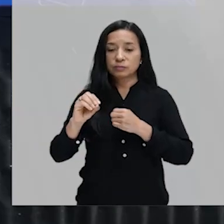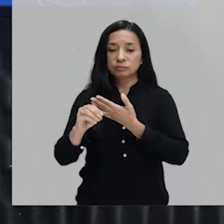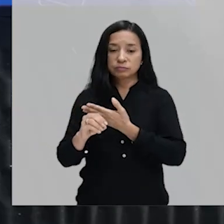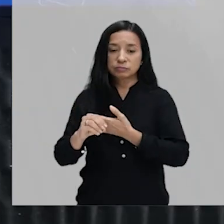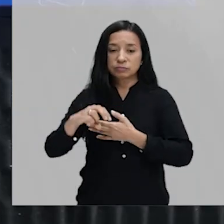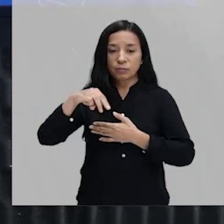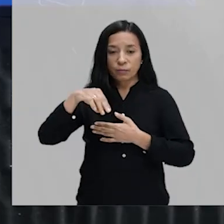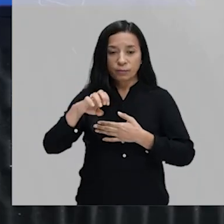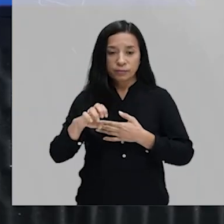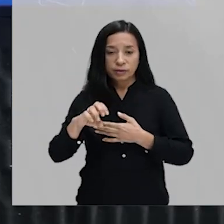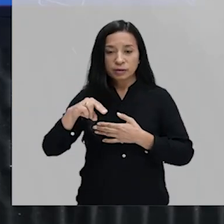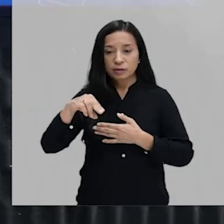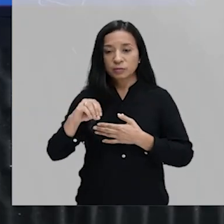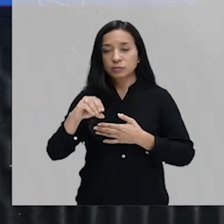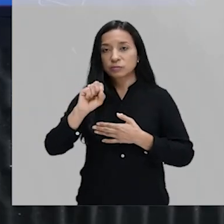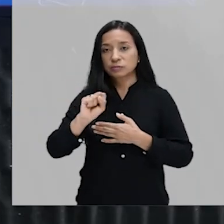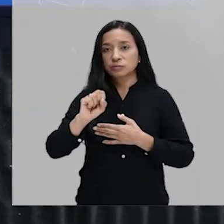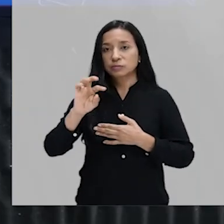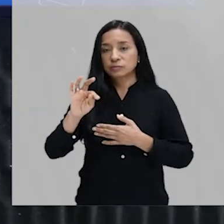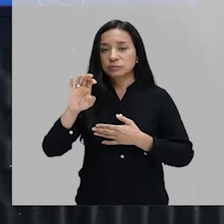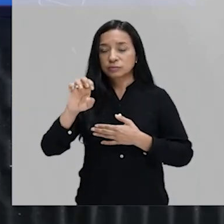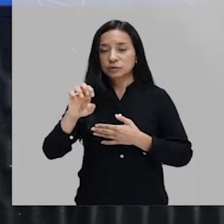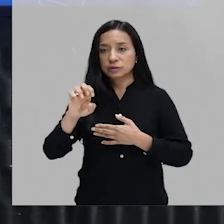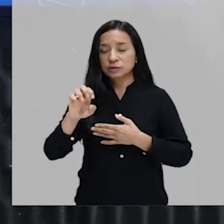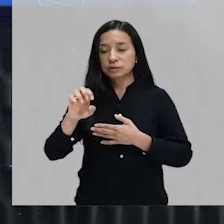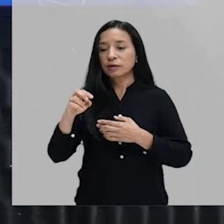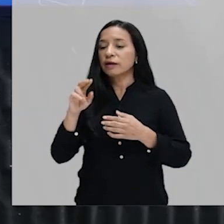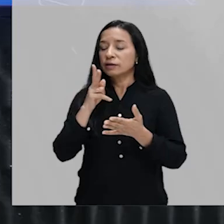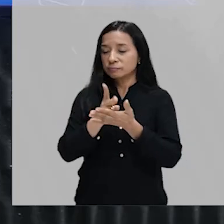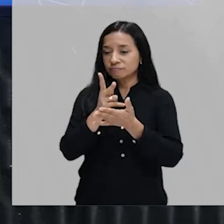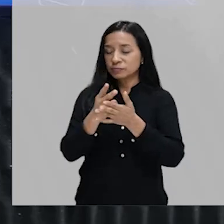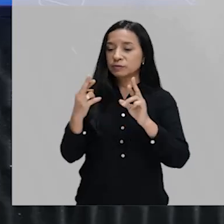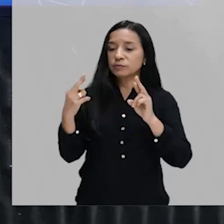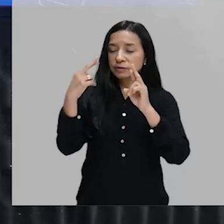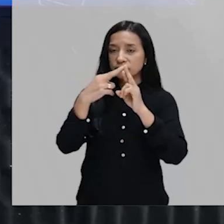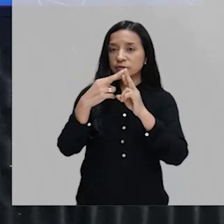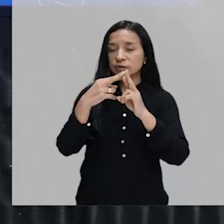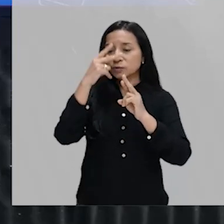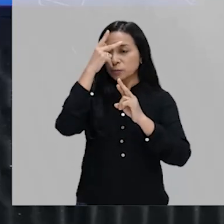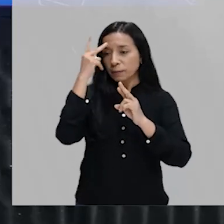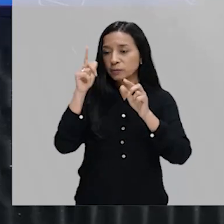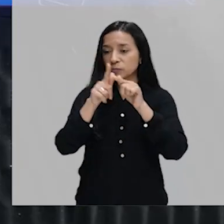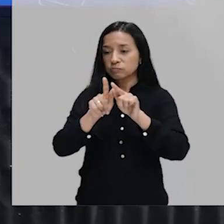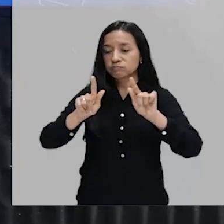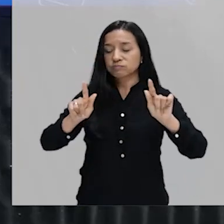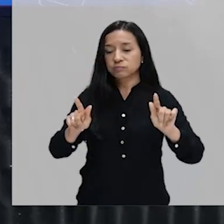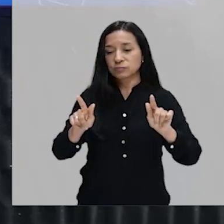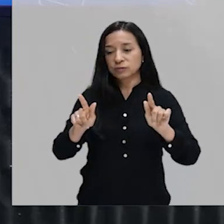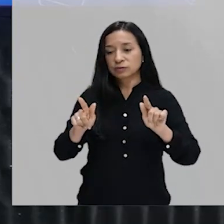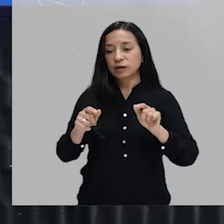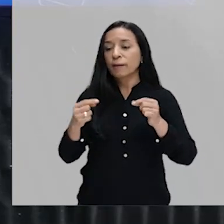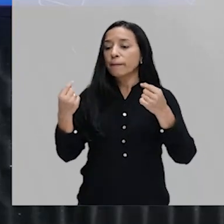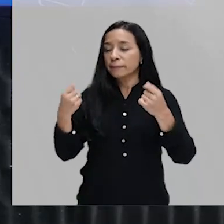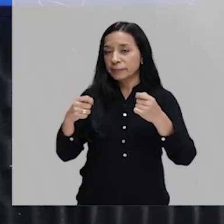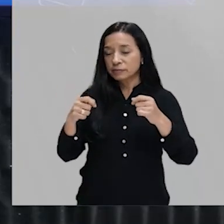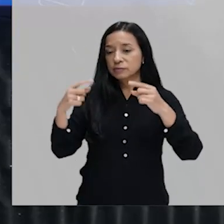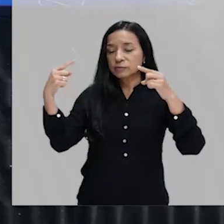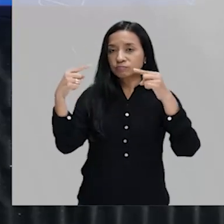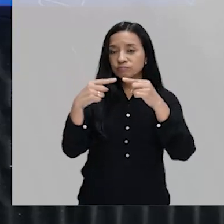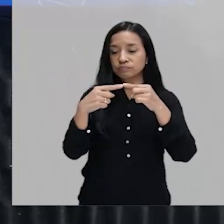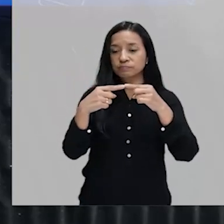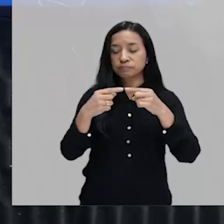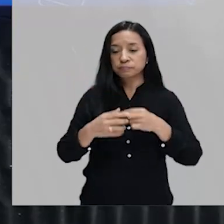nos, o ti, sempre fazendo referência à pessoa gramatical. Ela tem que estar relacionada ali com a pessoa